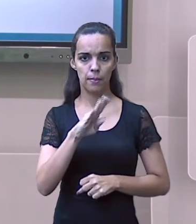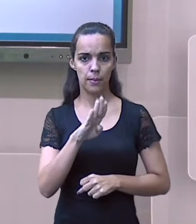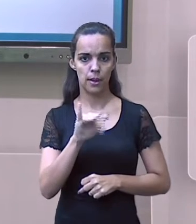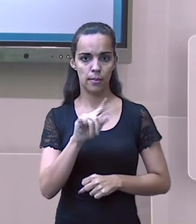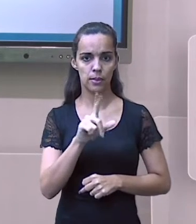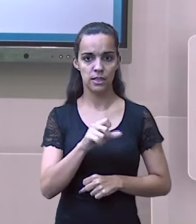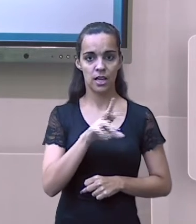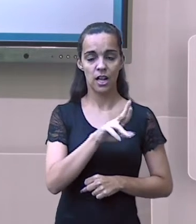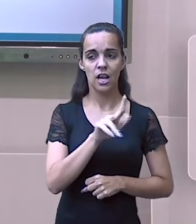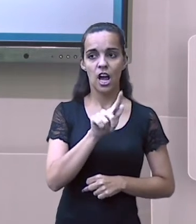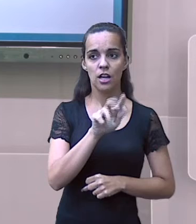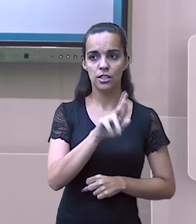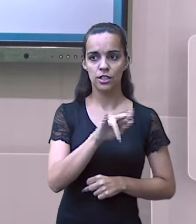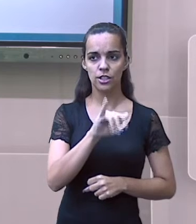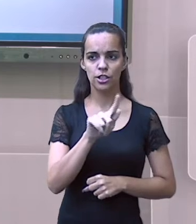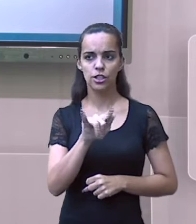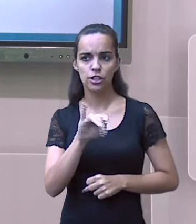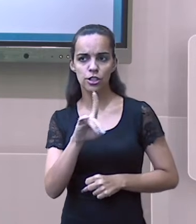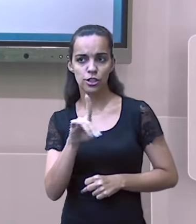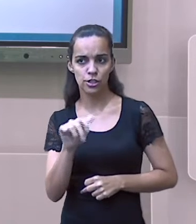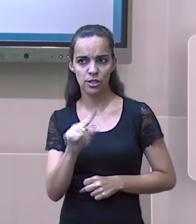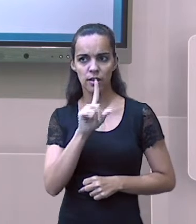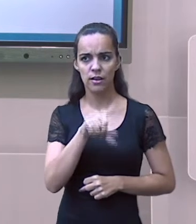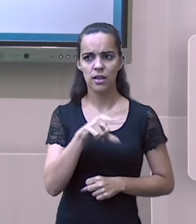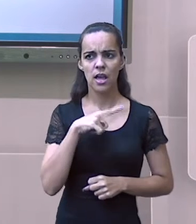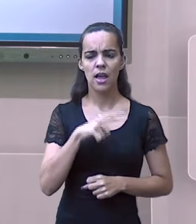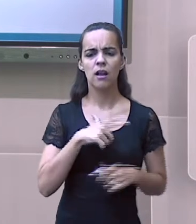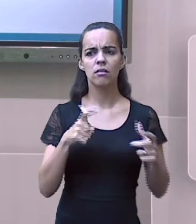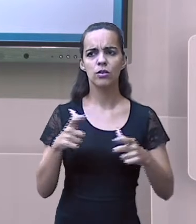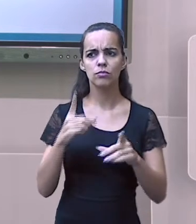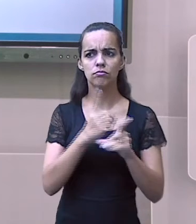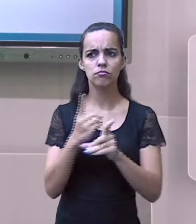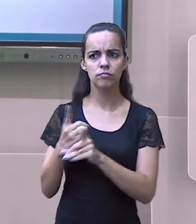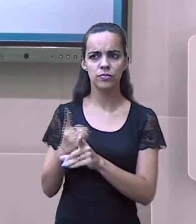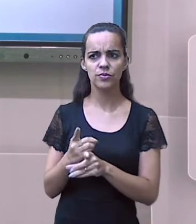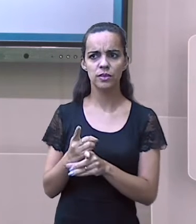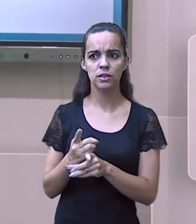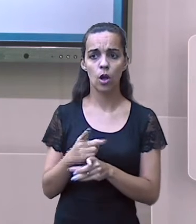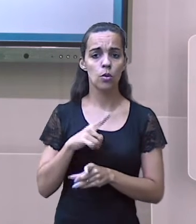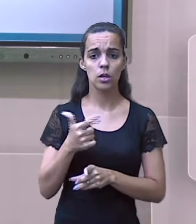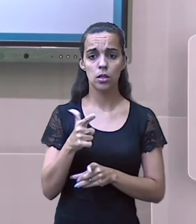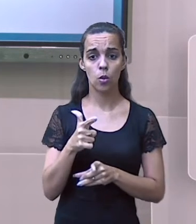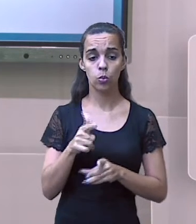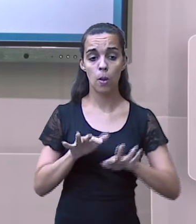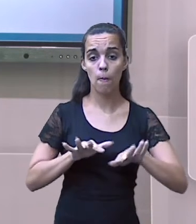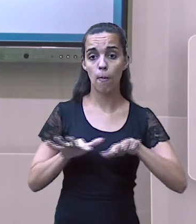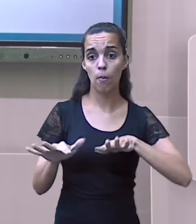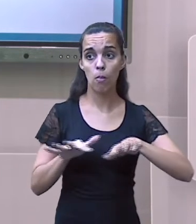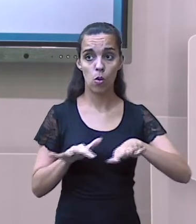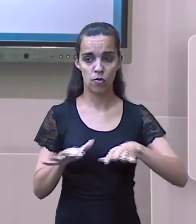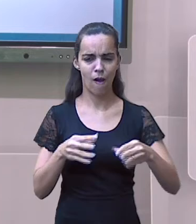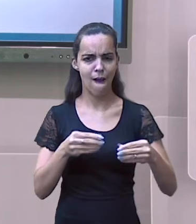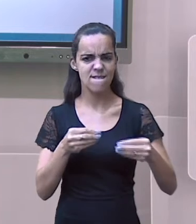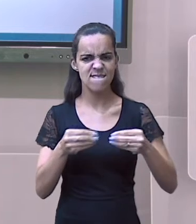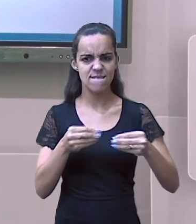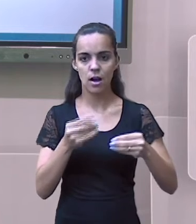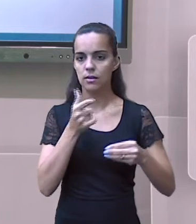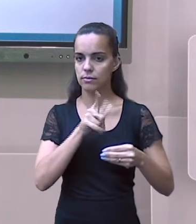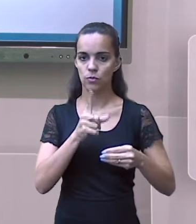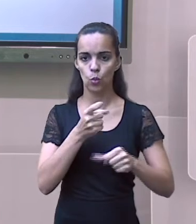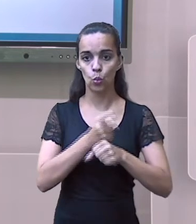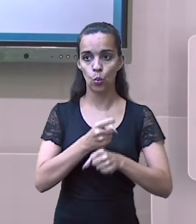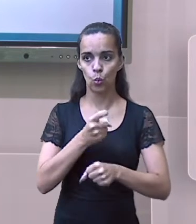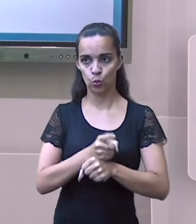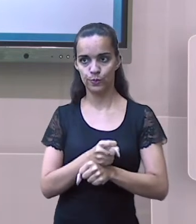rígida, ela deve ser usada em todos os locais que não sofrem muita movimentação, tá? Que permanece